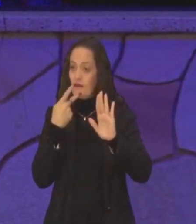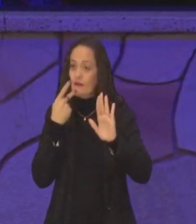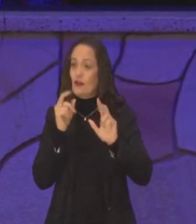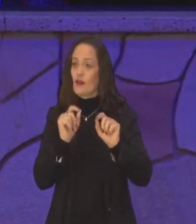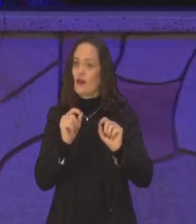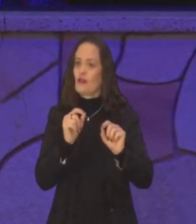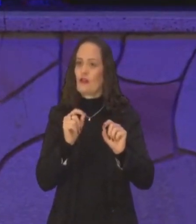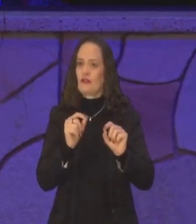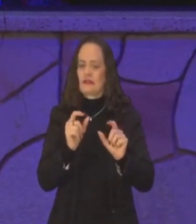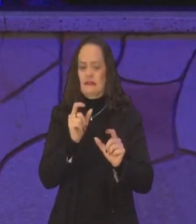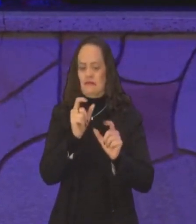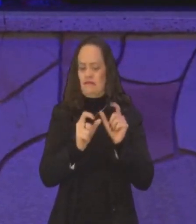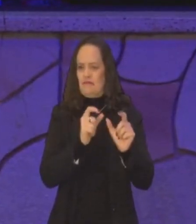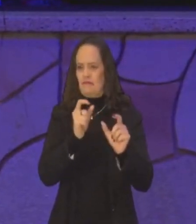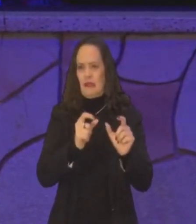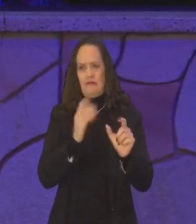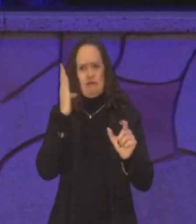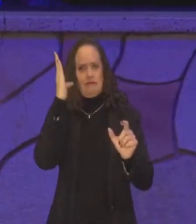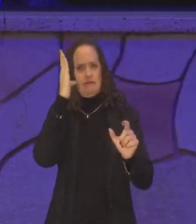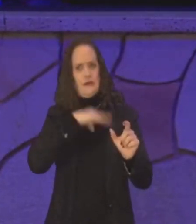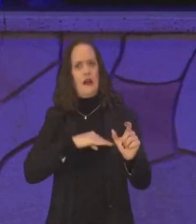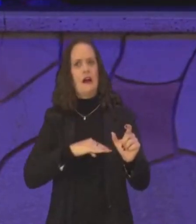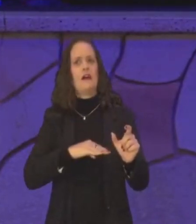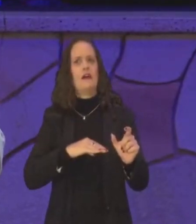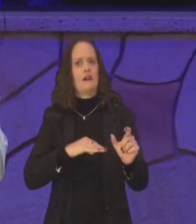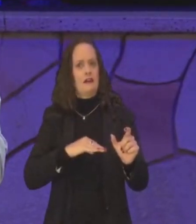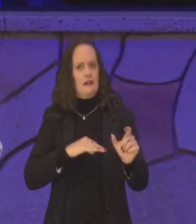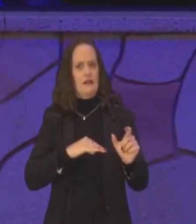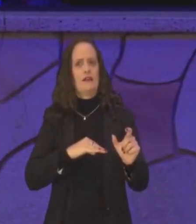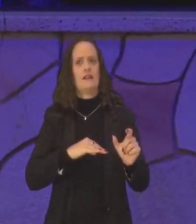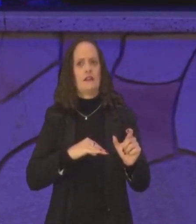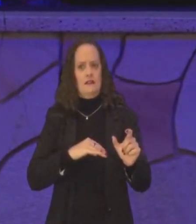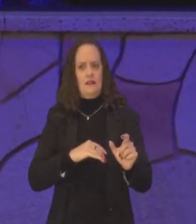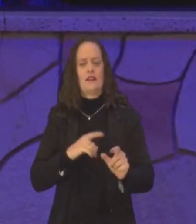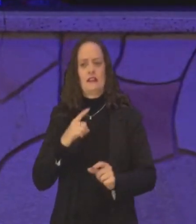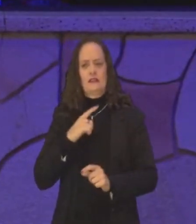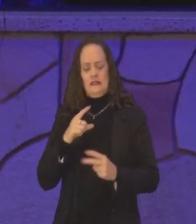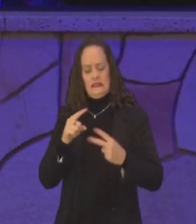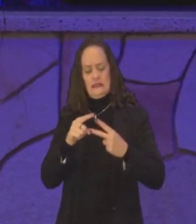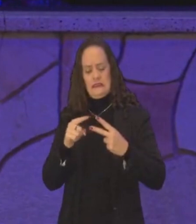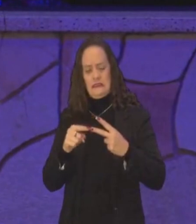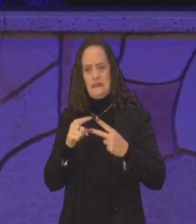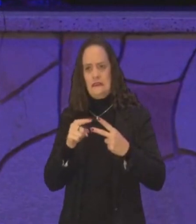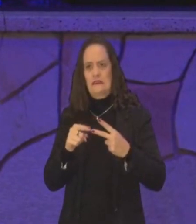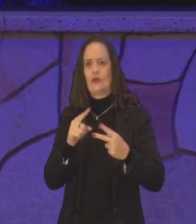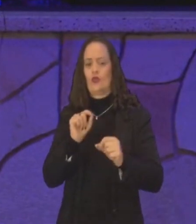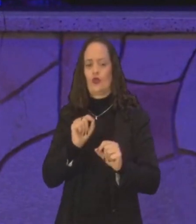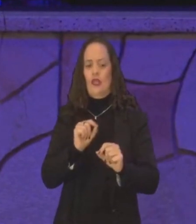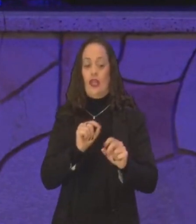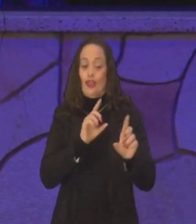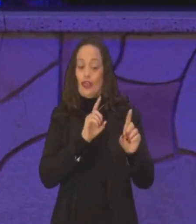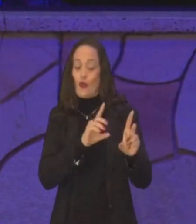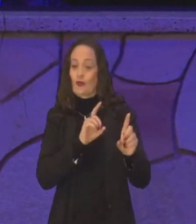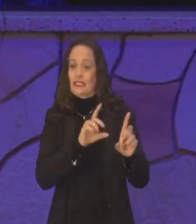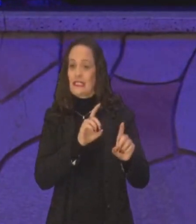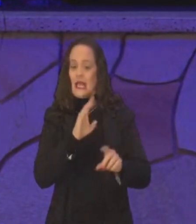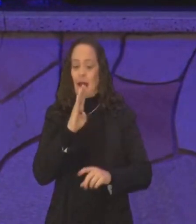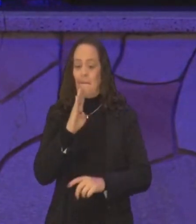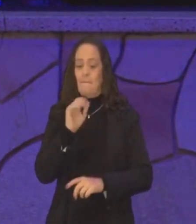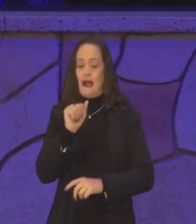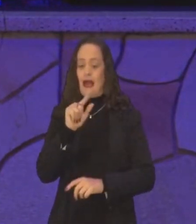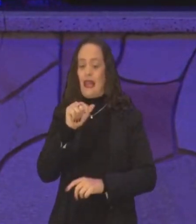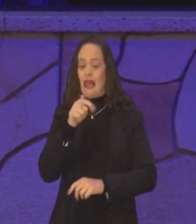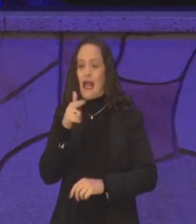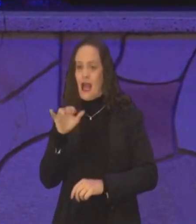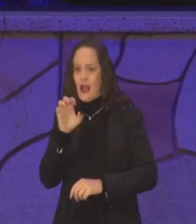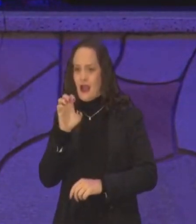das heresias que ali estavam. E são duas heresias. A doutrina de Balaão, que está lá